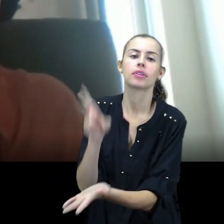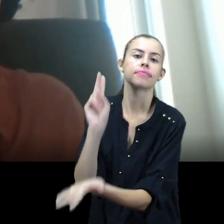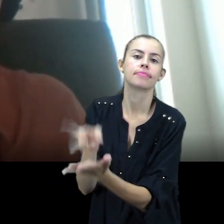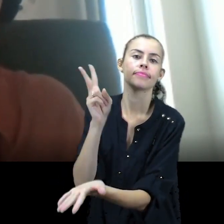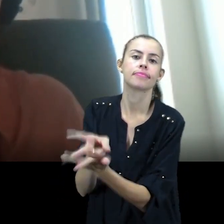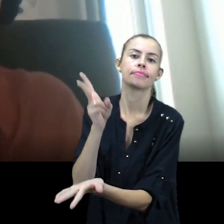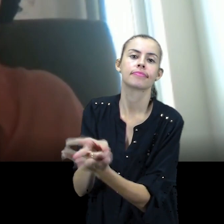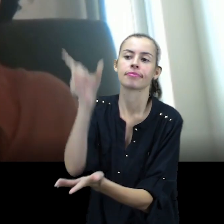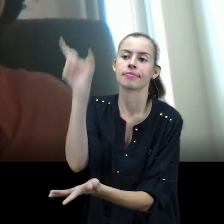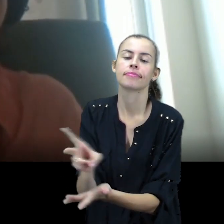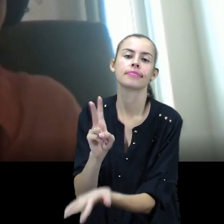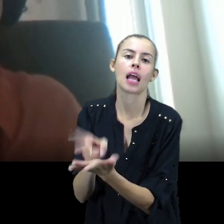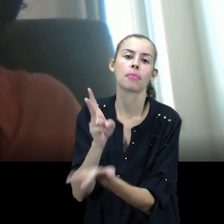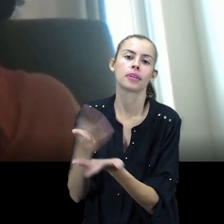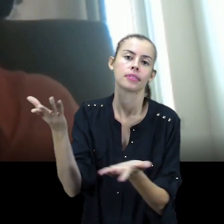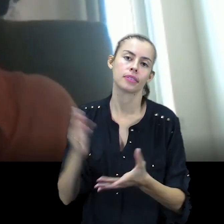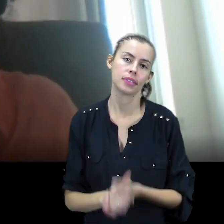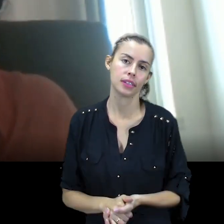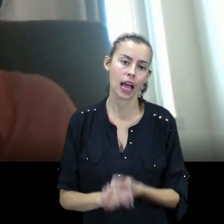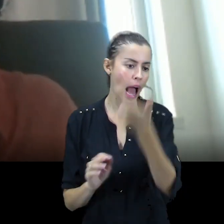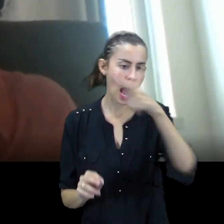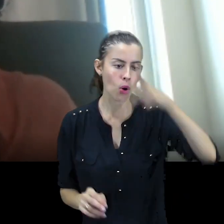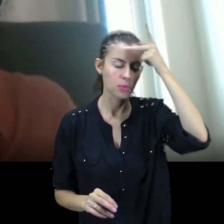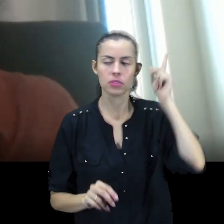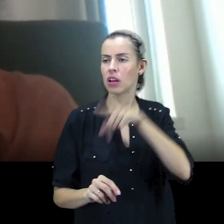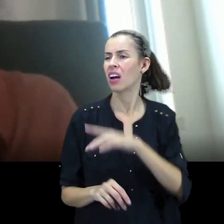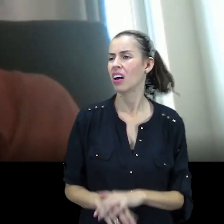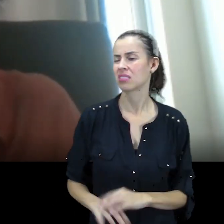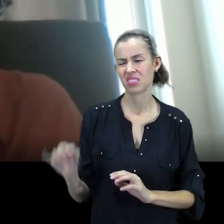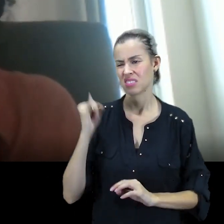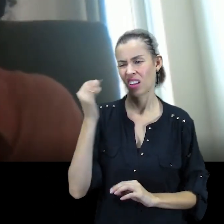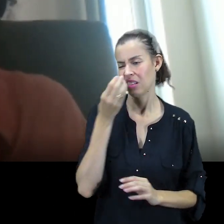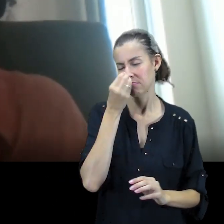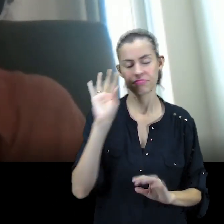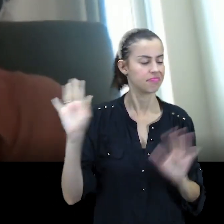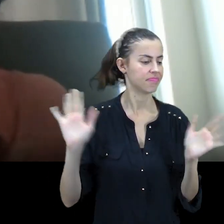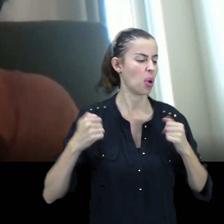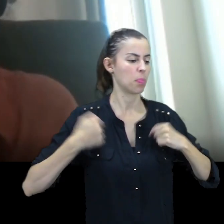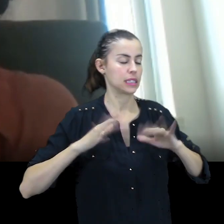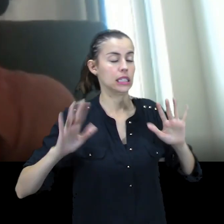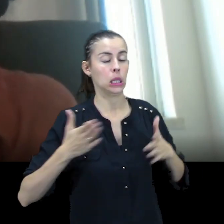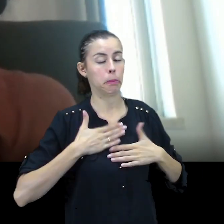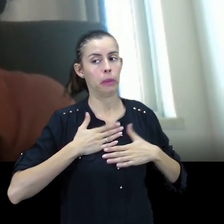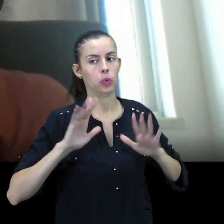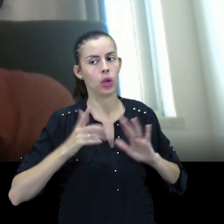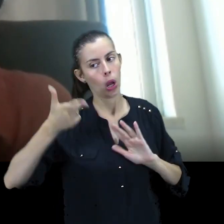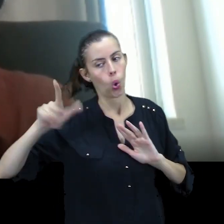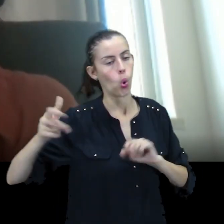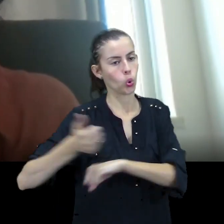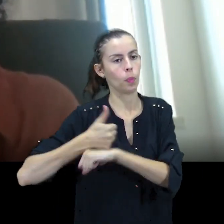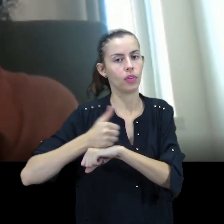que a gente tem feito. Com relação à extensão, o que a gente fez foi o seguinte: a gente já tinha, claro, professores que sempre fizeram extensão,